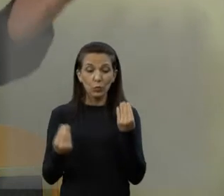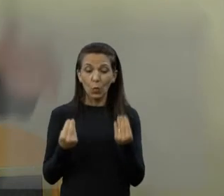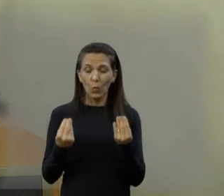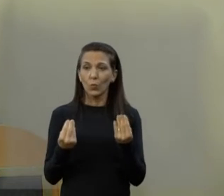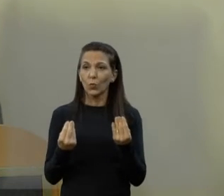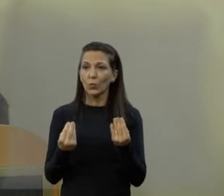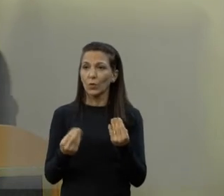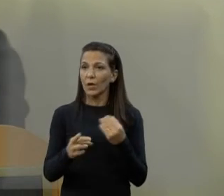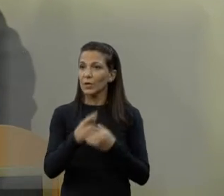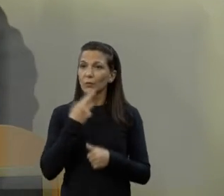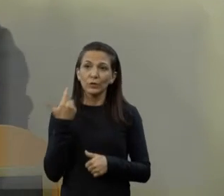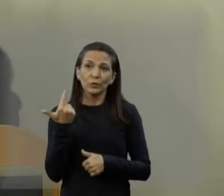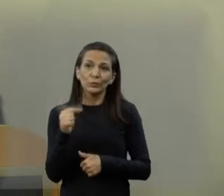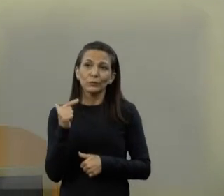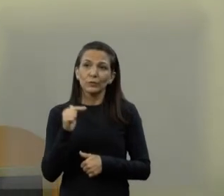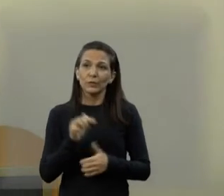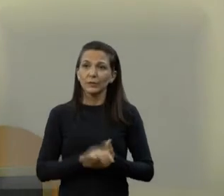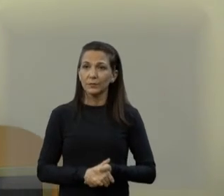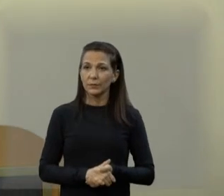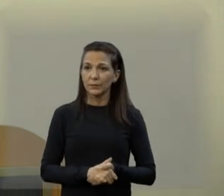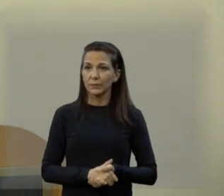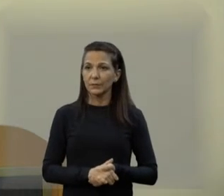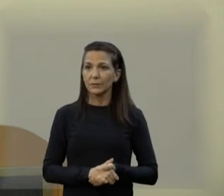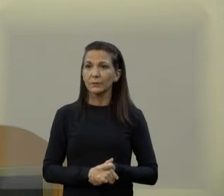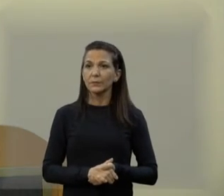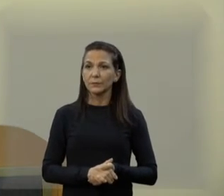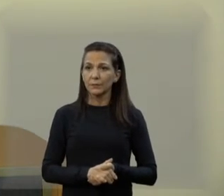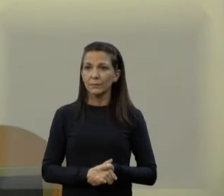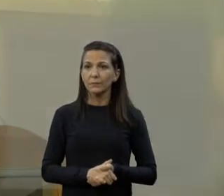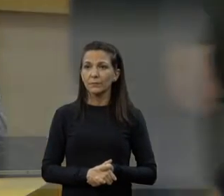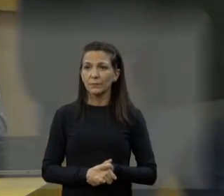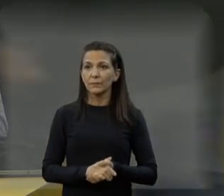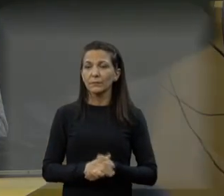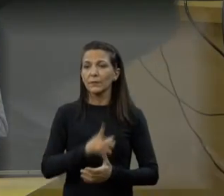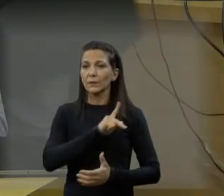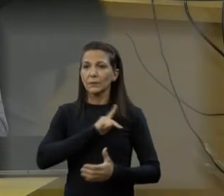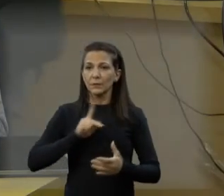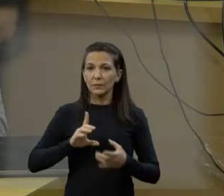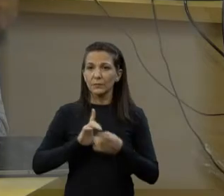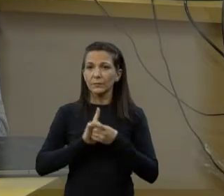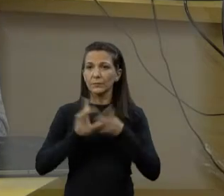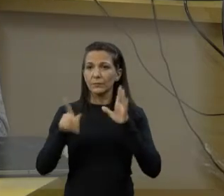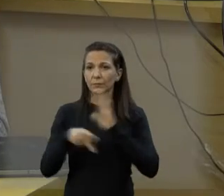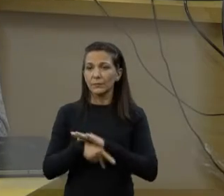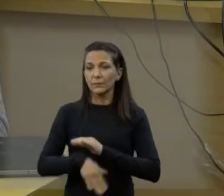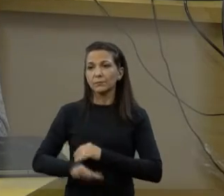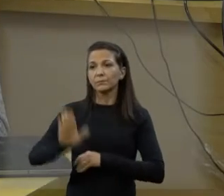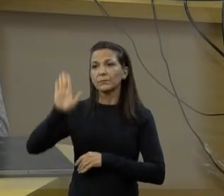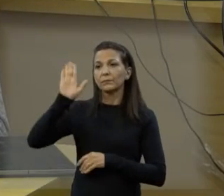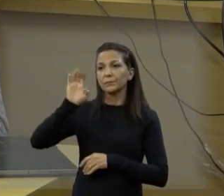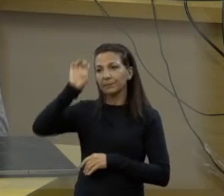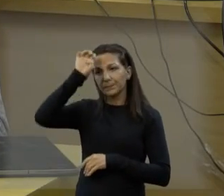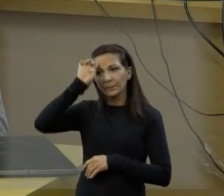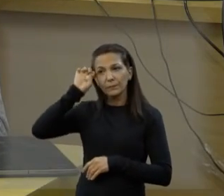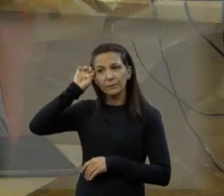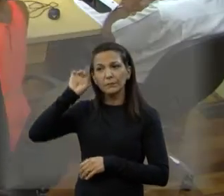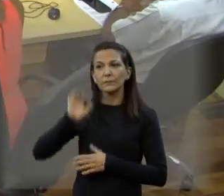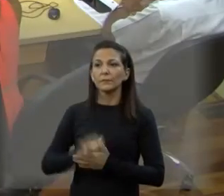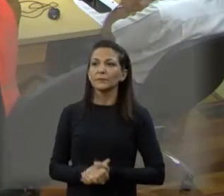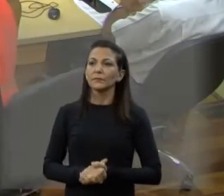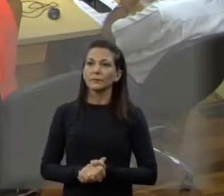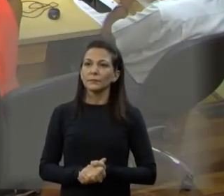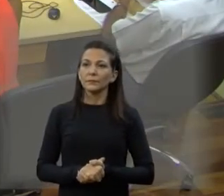embora sem essa resposta obrigado sempre a favor da Democracia senhor presidente pela ordem senhor Edson ela e